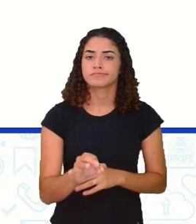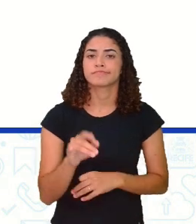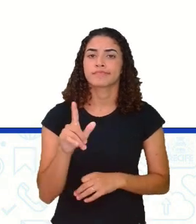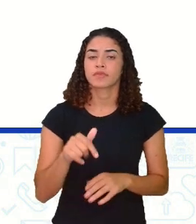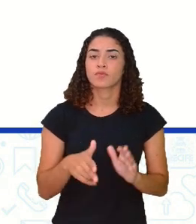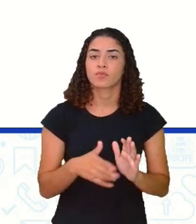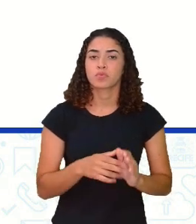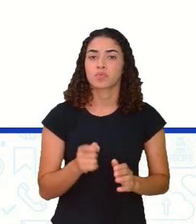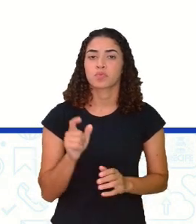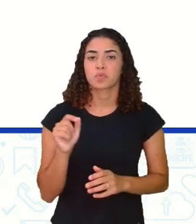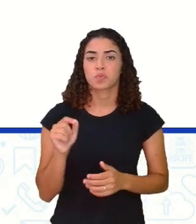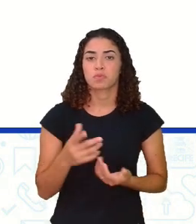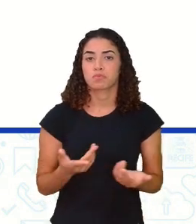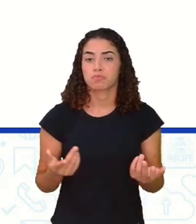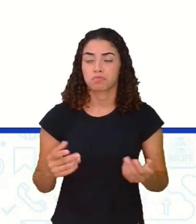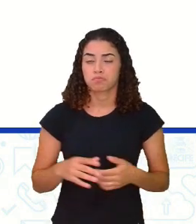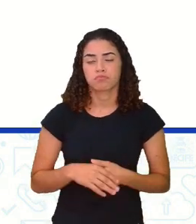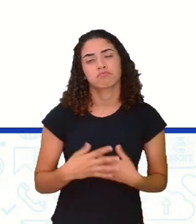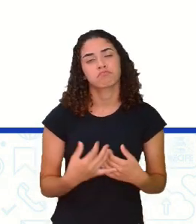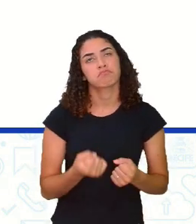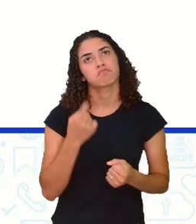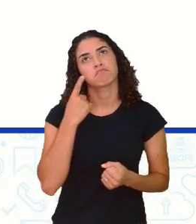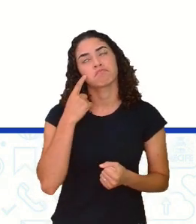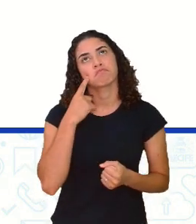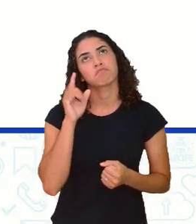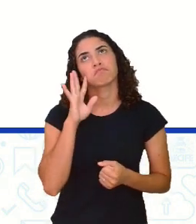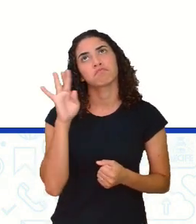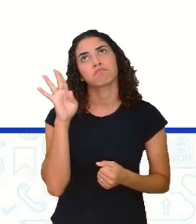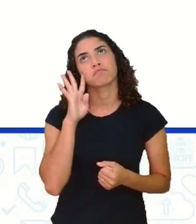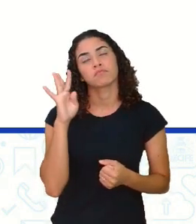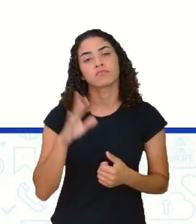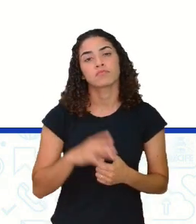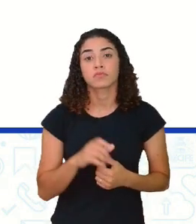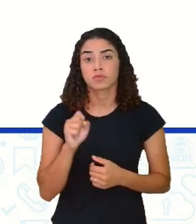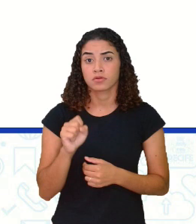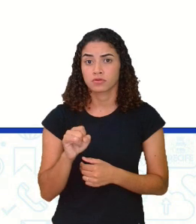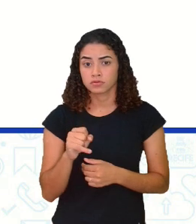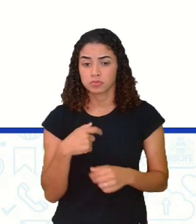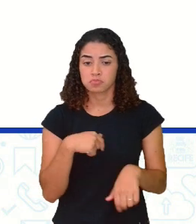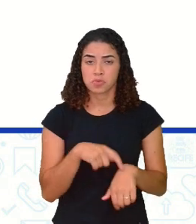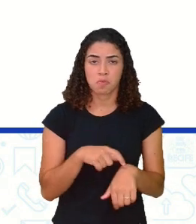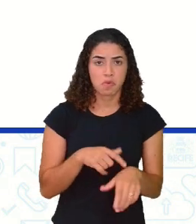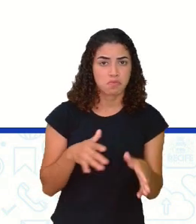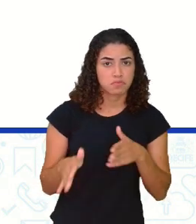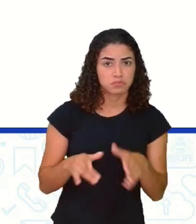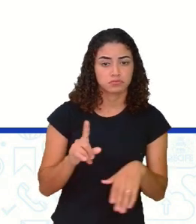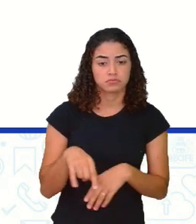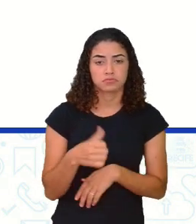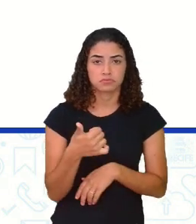ser equivalente a quê? Vamos pensar juntos. Se em determinado momento foi